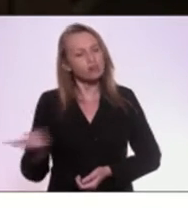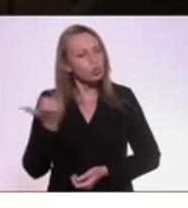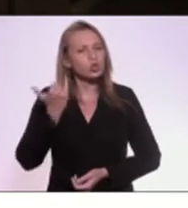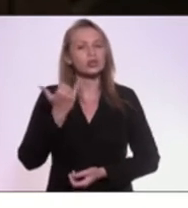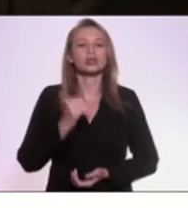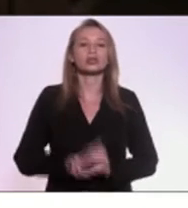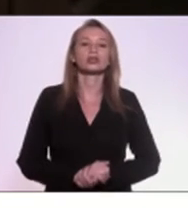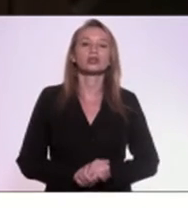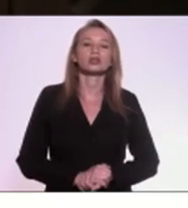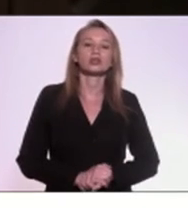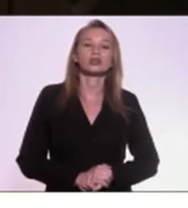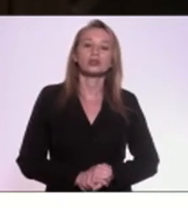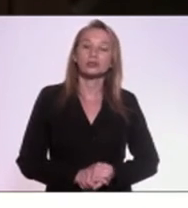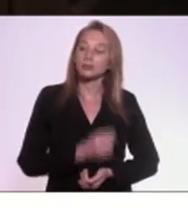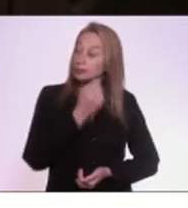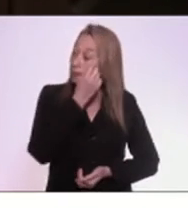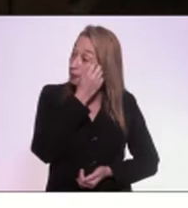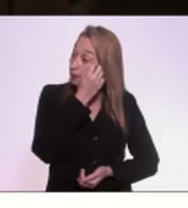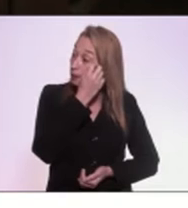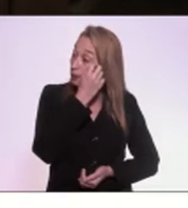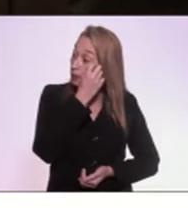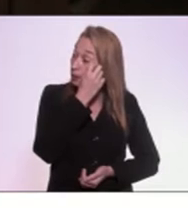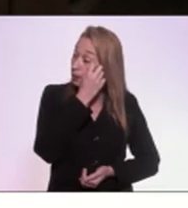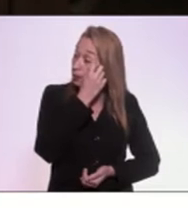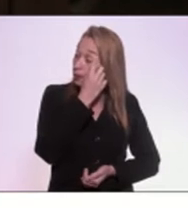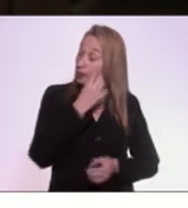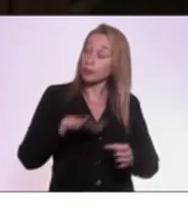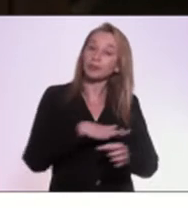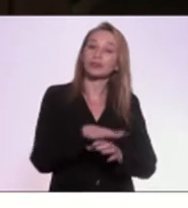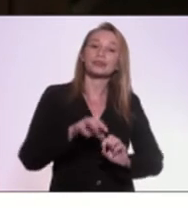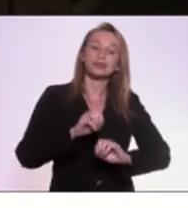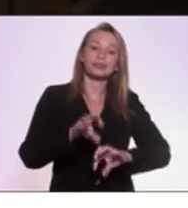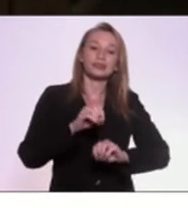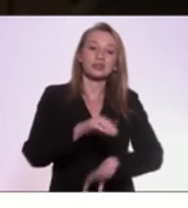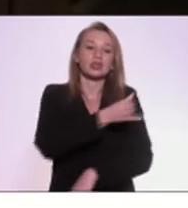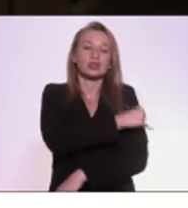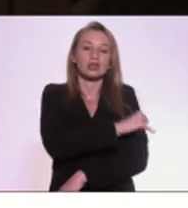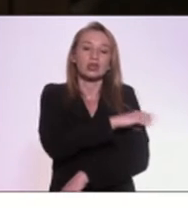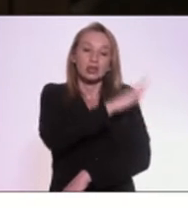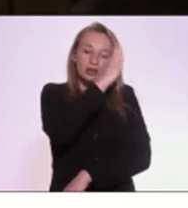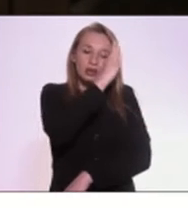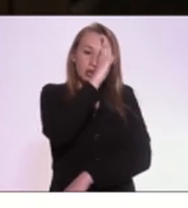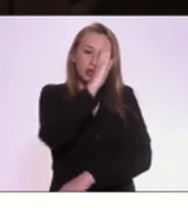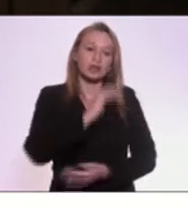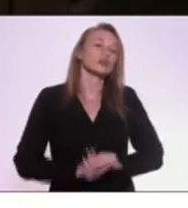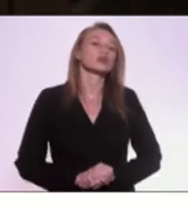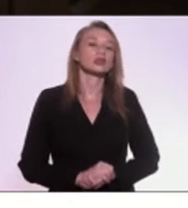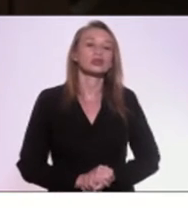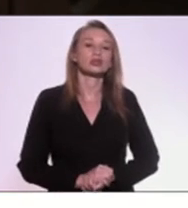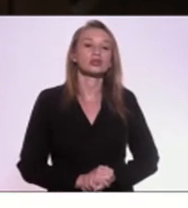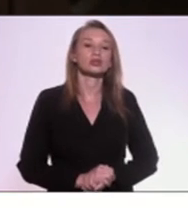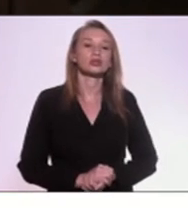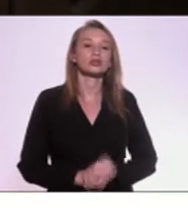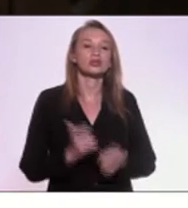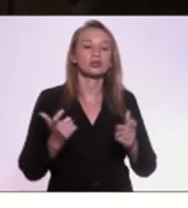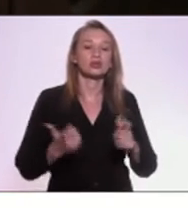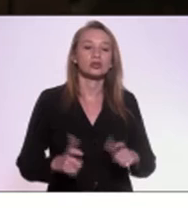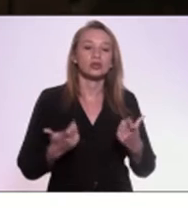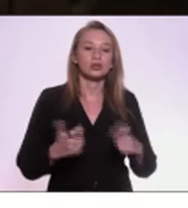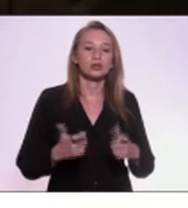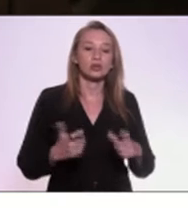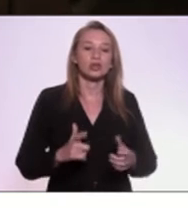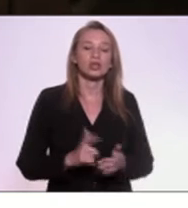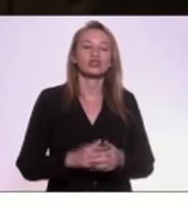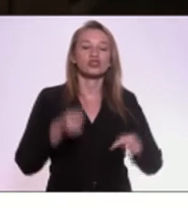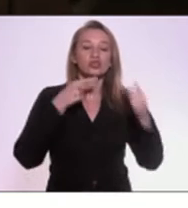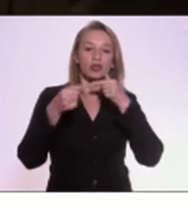importante que se consolidou no campo educacional do Rio de Janeiro, no campo acadêmico do Rio de Janeiro, como um espaço instigante